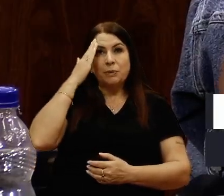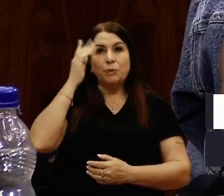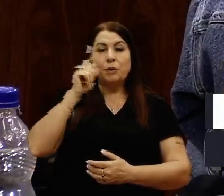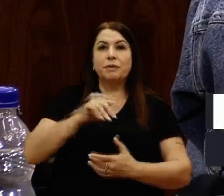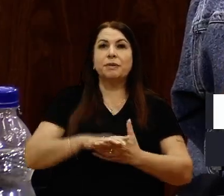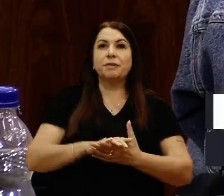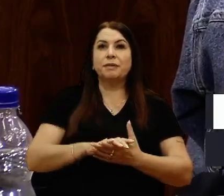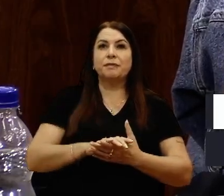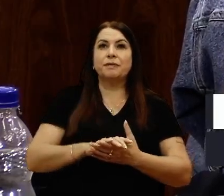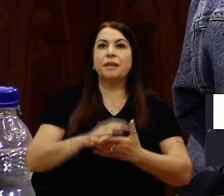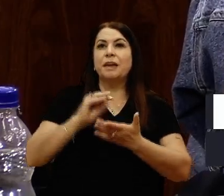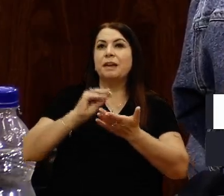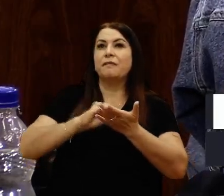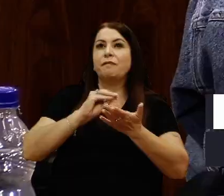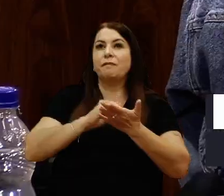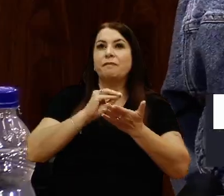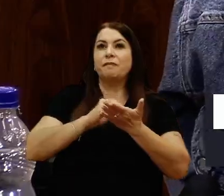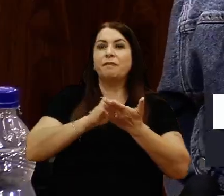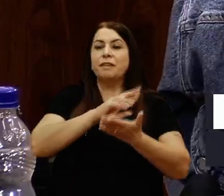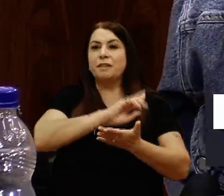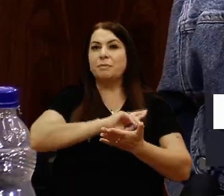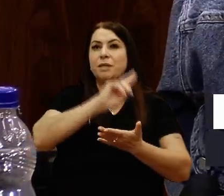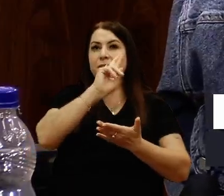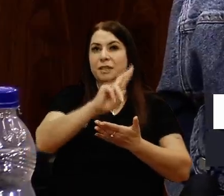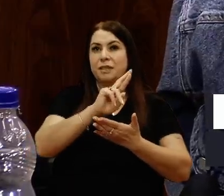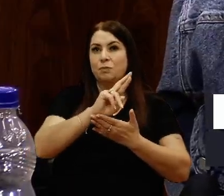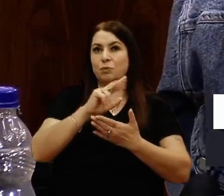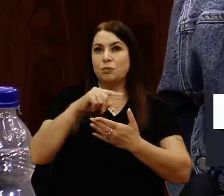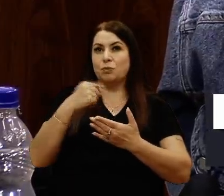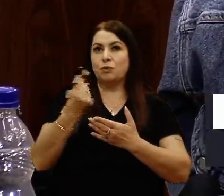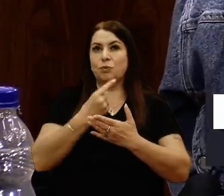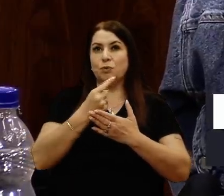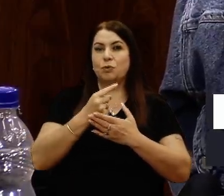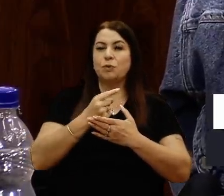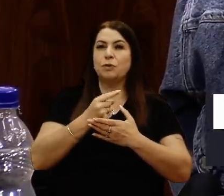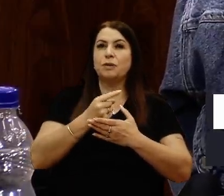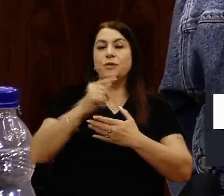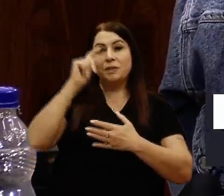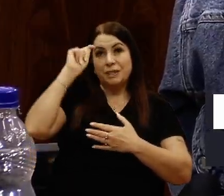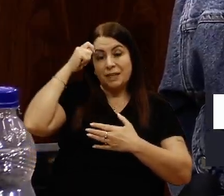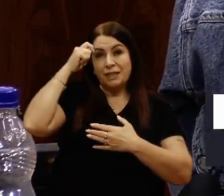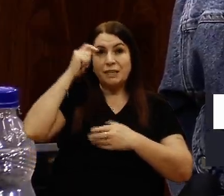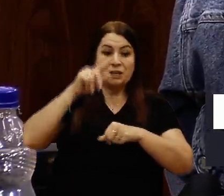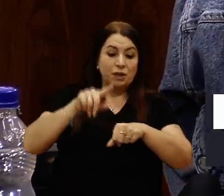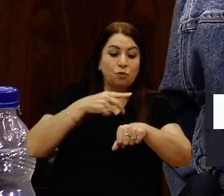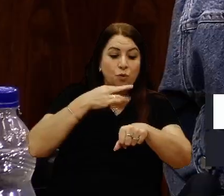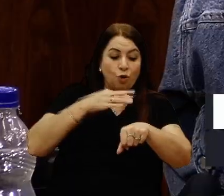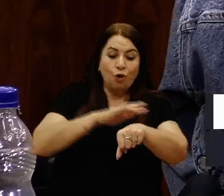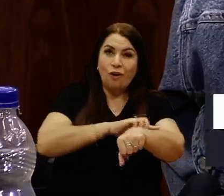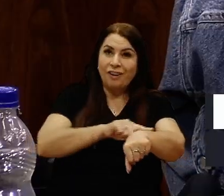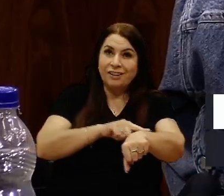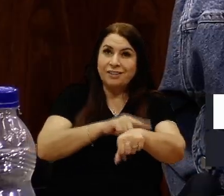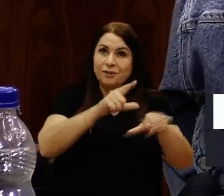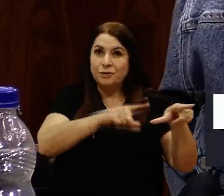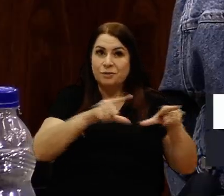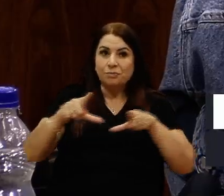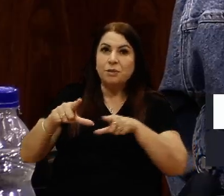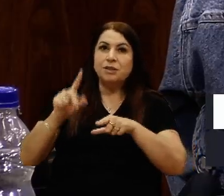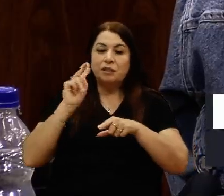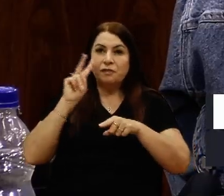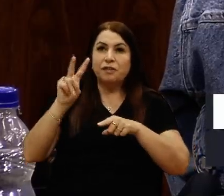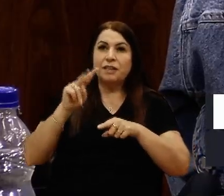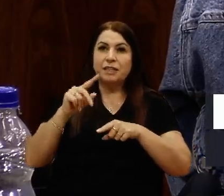quanto ainda falta representação dos nossos corpos, da nossa cor nos espaços. Então, ver a